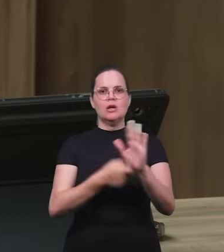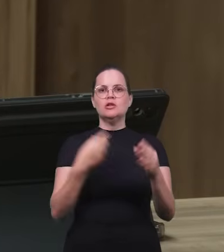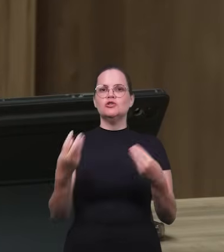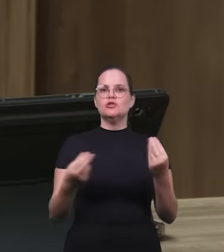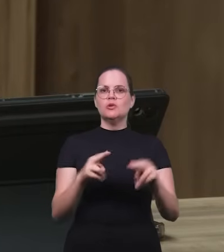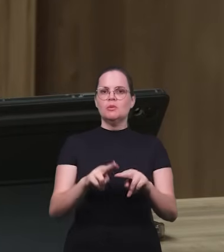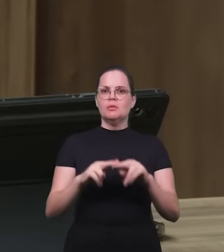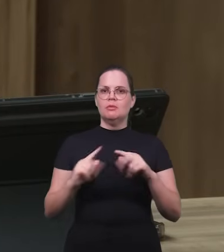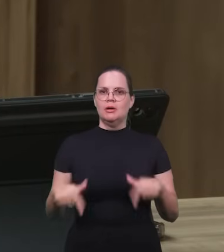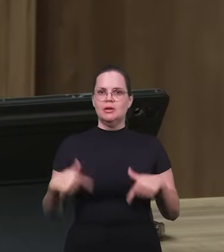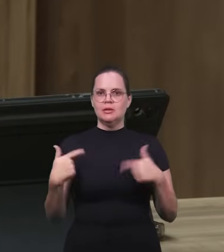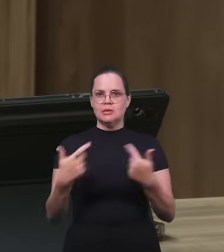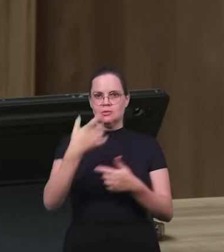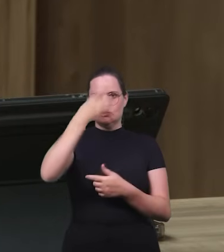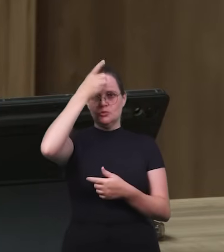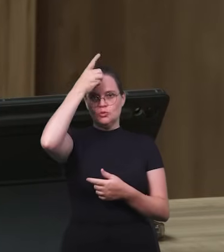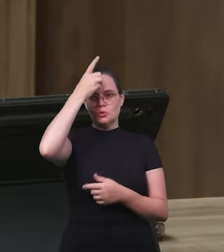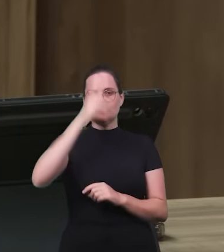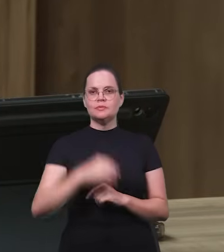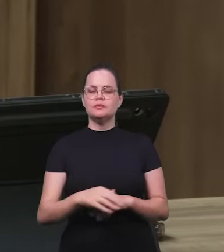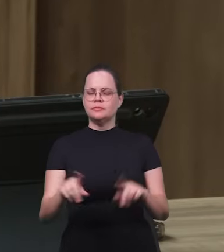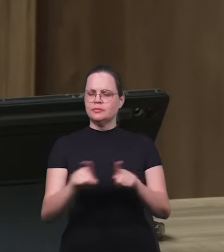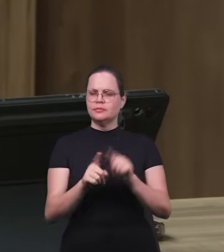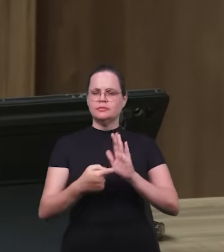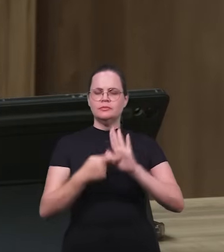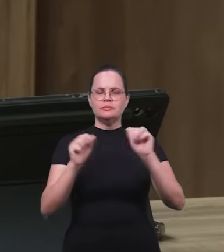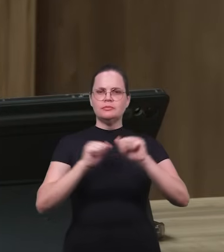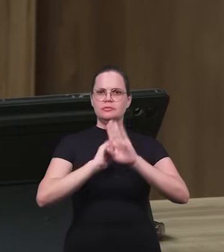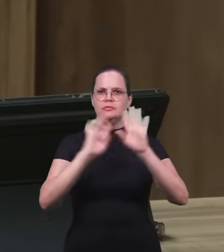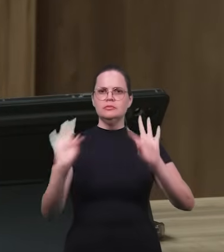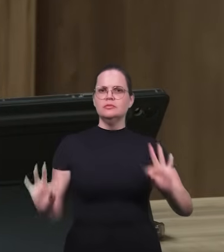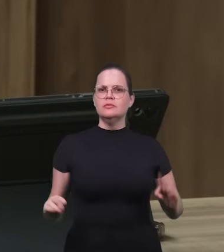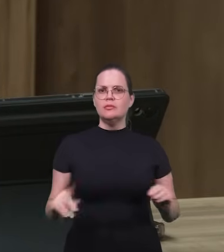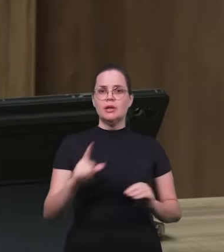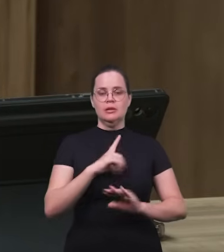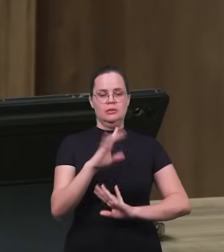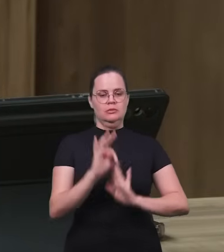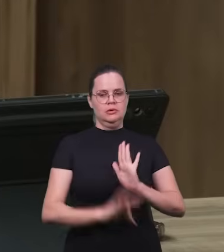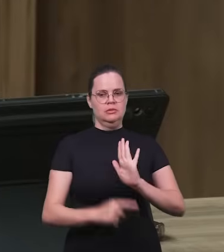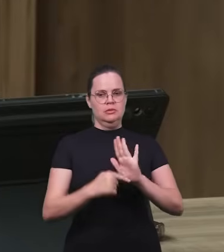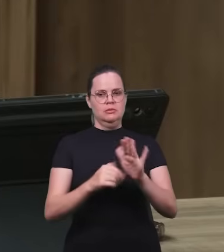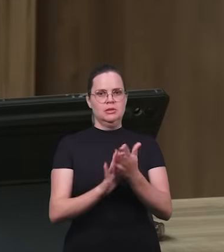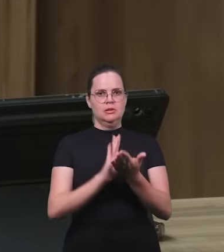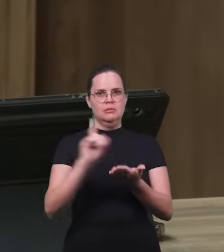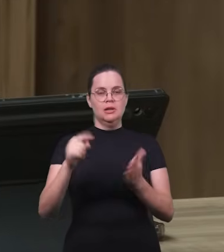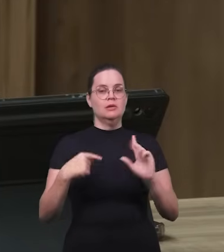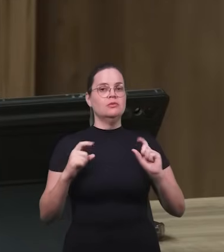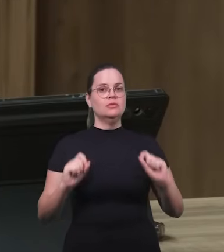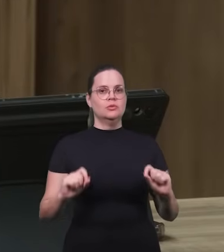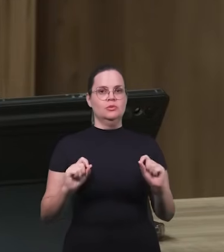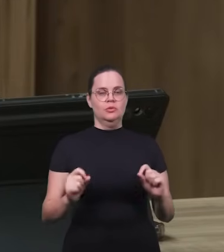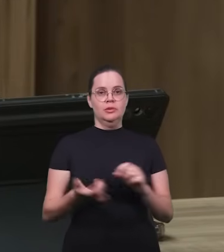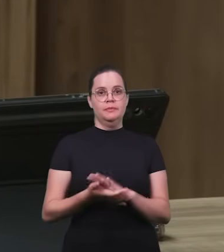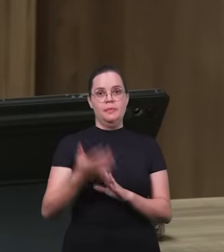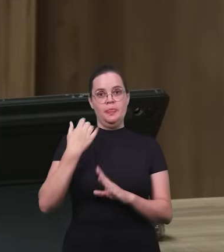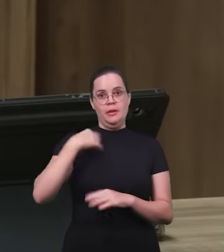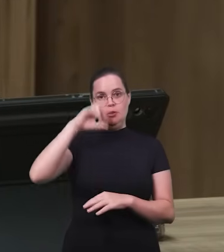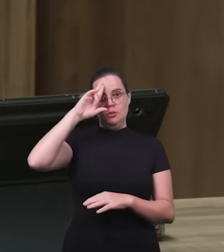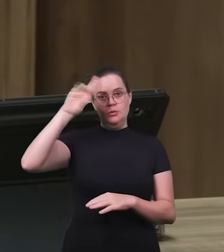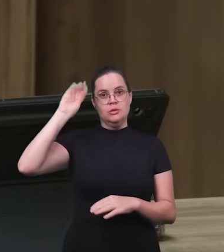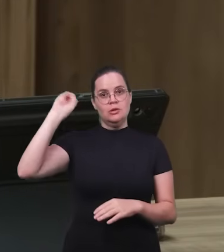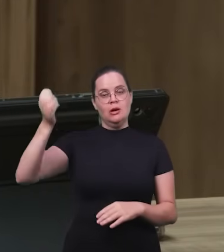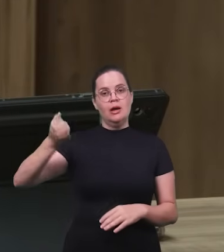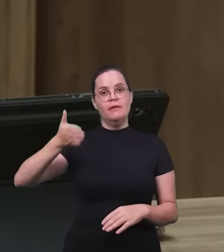né? E o Senhor faz de forma muito clara, né? Tem até um texto na palavra que diz, né, que o Senhor, ele revela aquilo